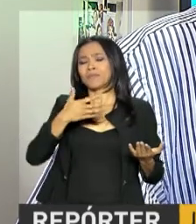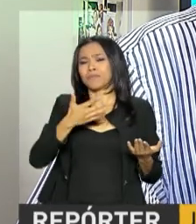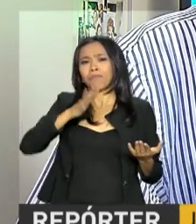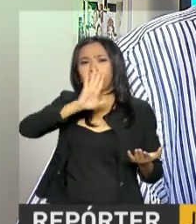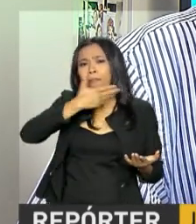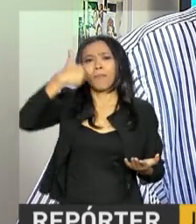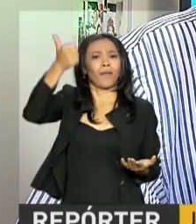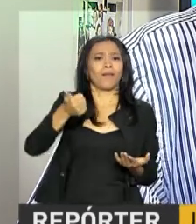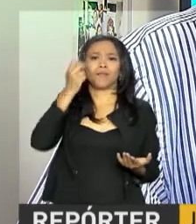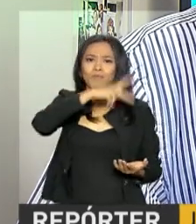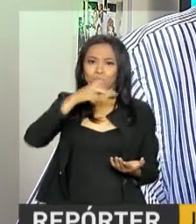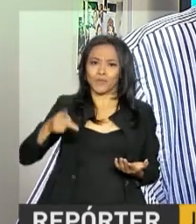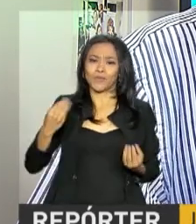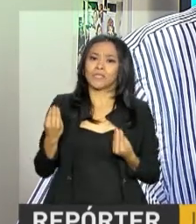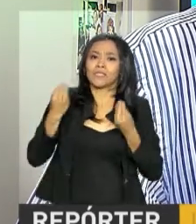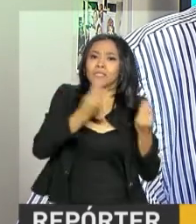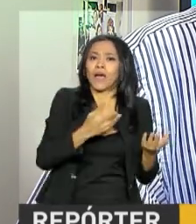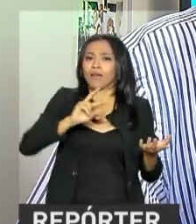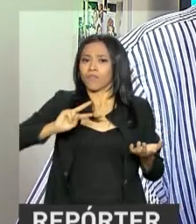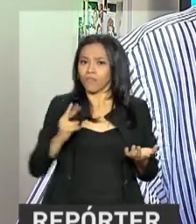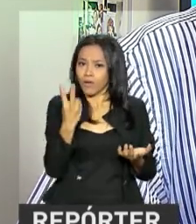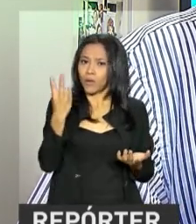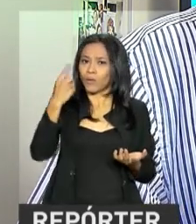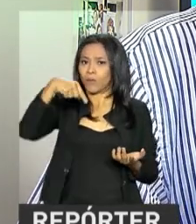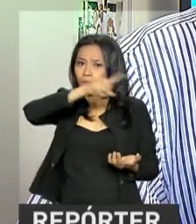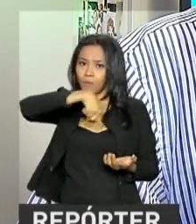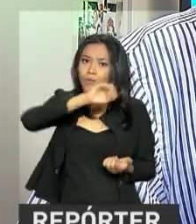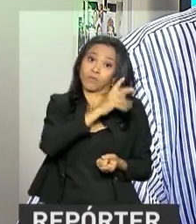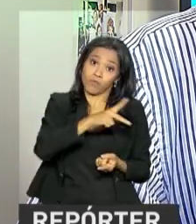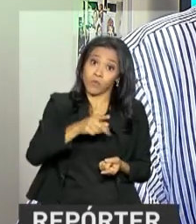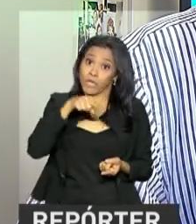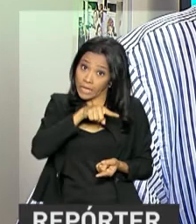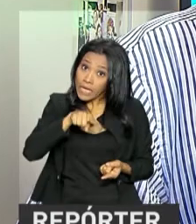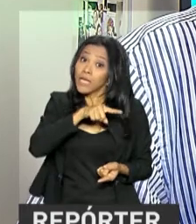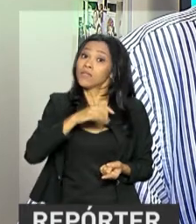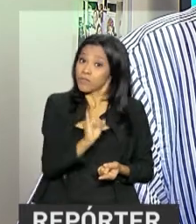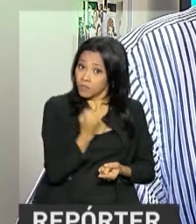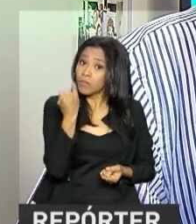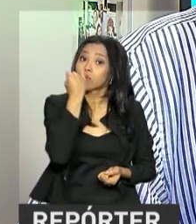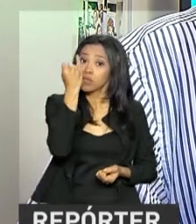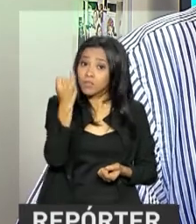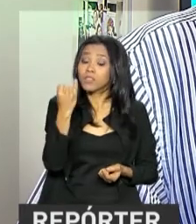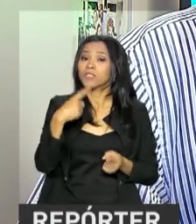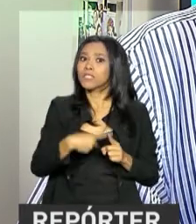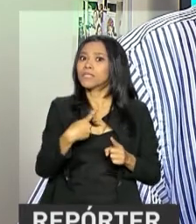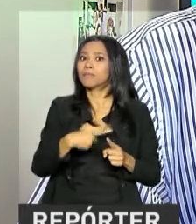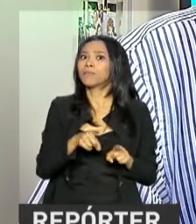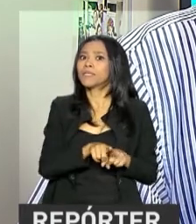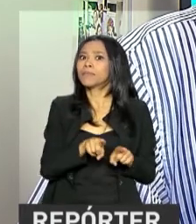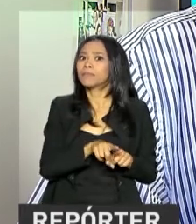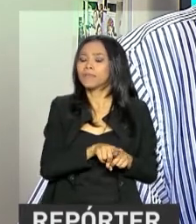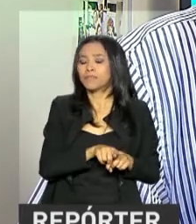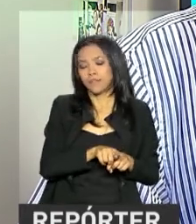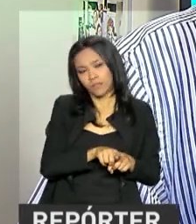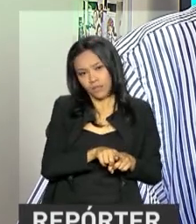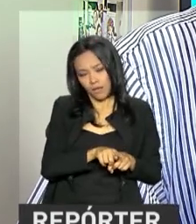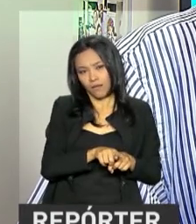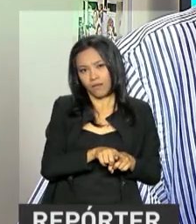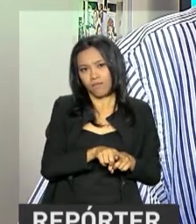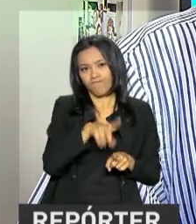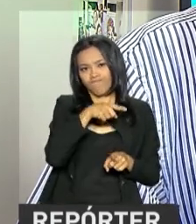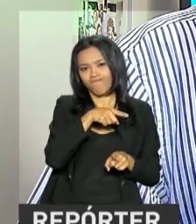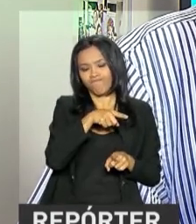é o valor desses profissionais a importância que eles têm e influenciar de alguma